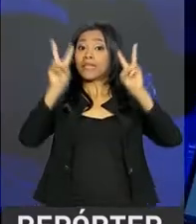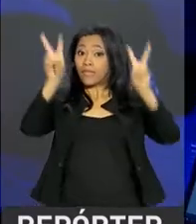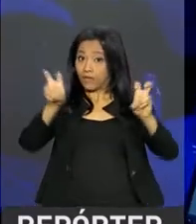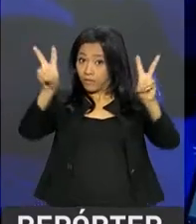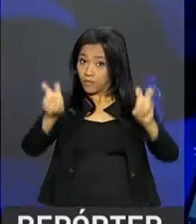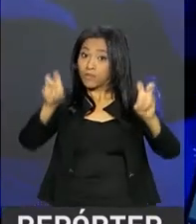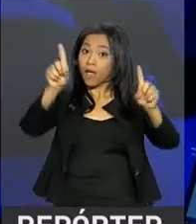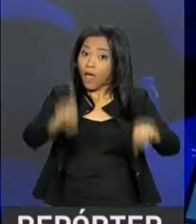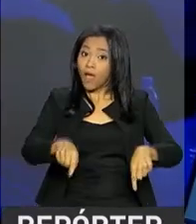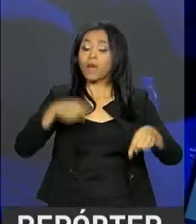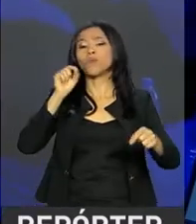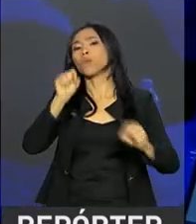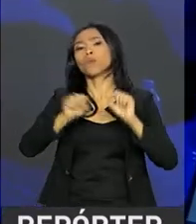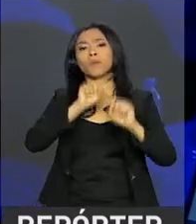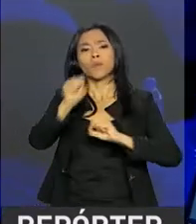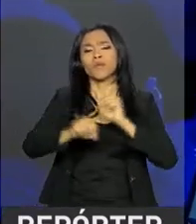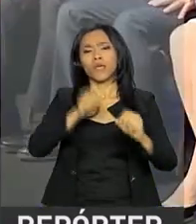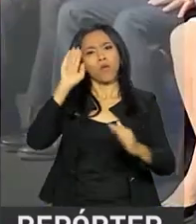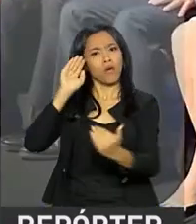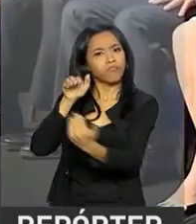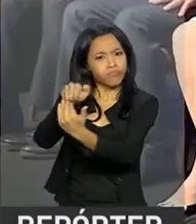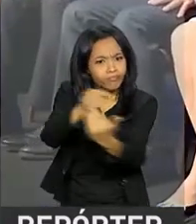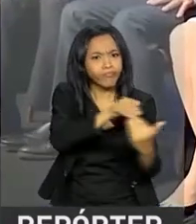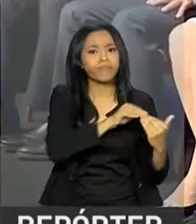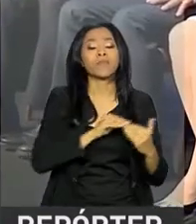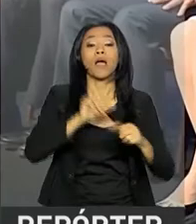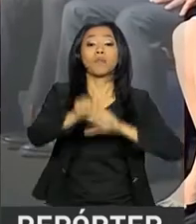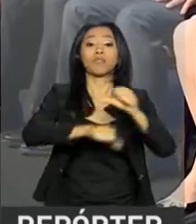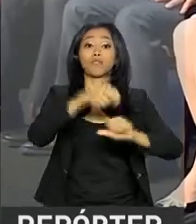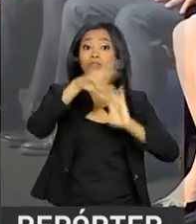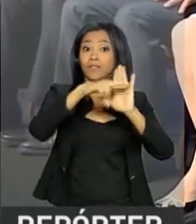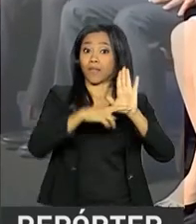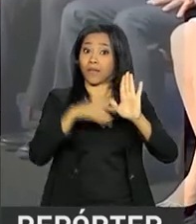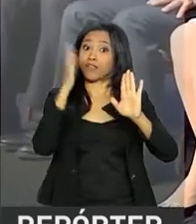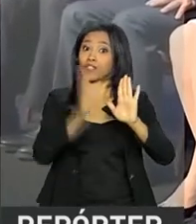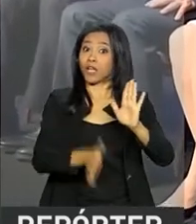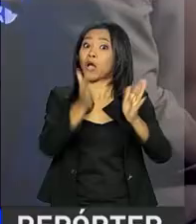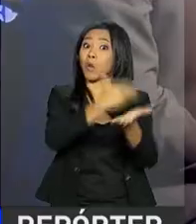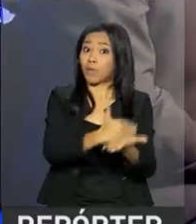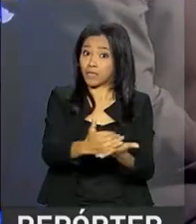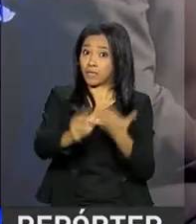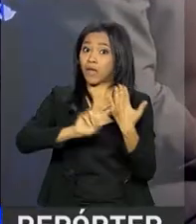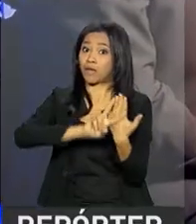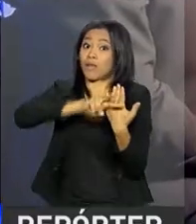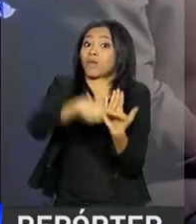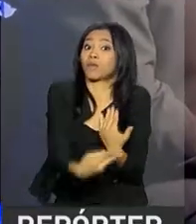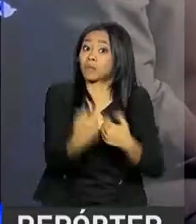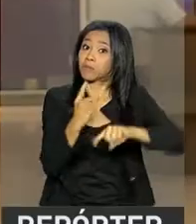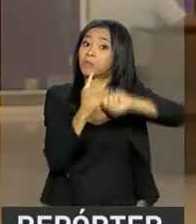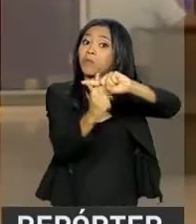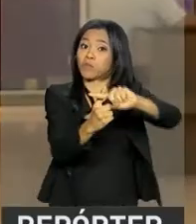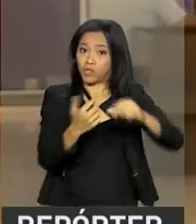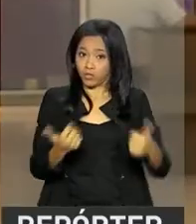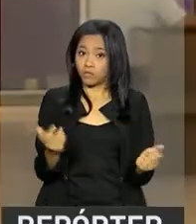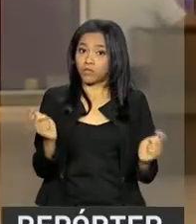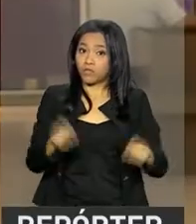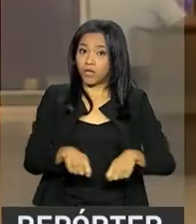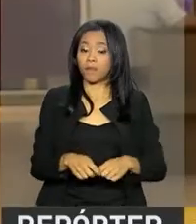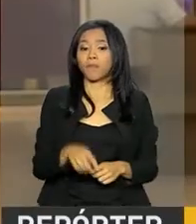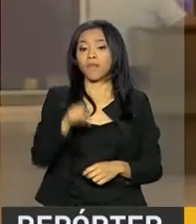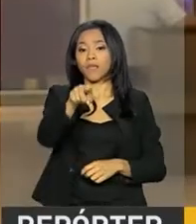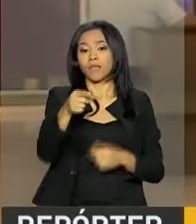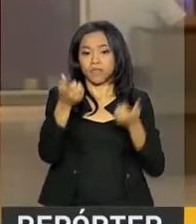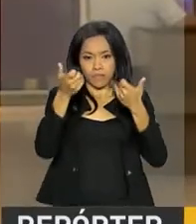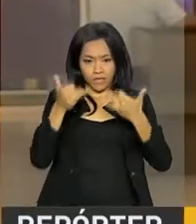um consenso que a reforma trabalhista feita pelo governo já começou a dar resultados positivos. Ela veio